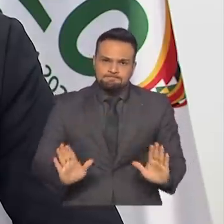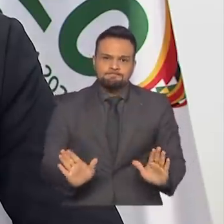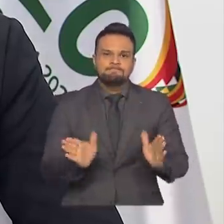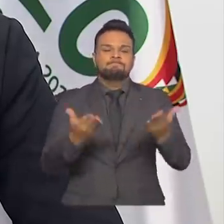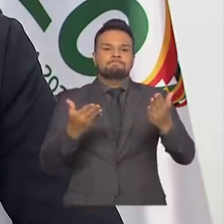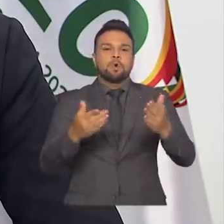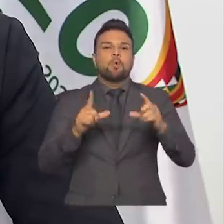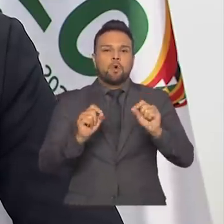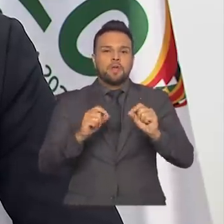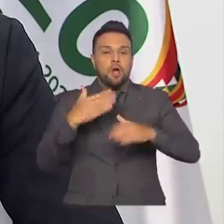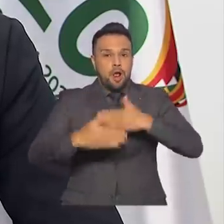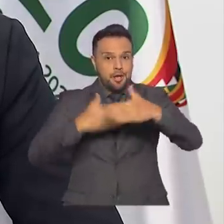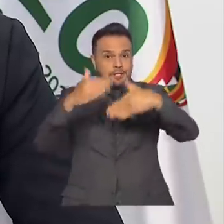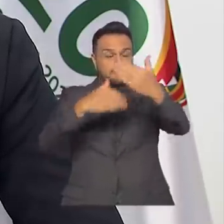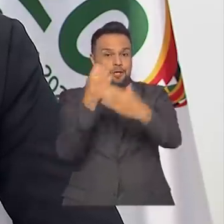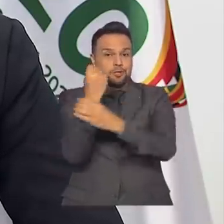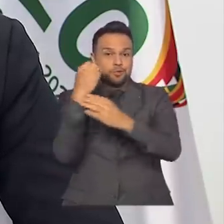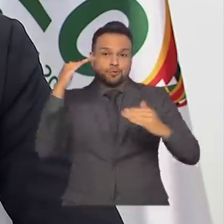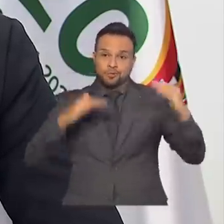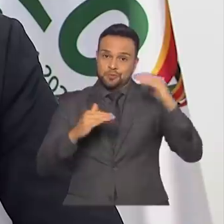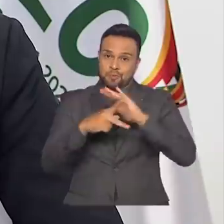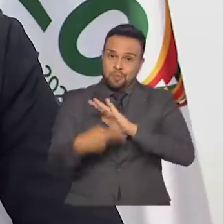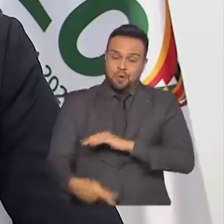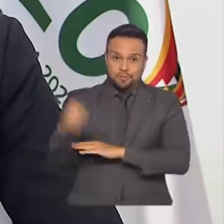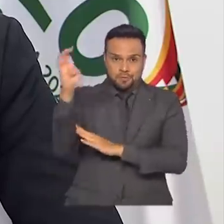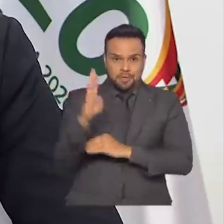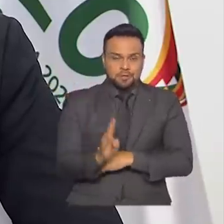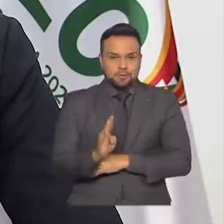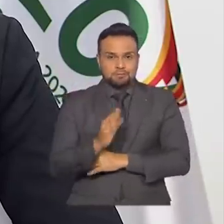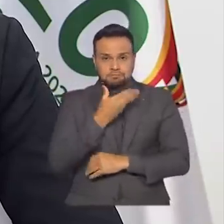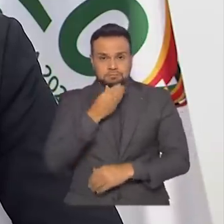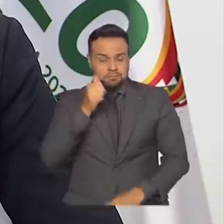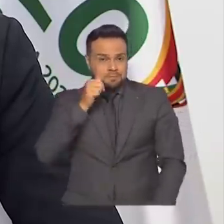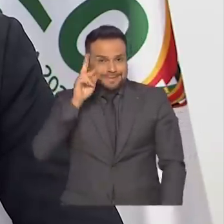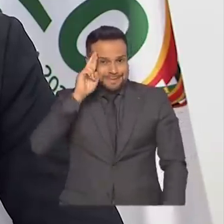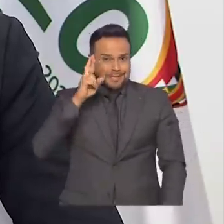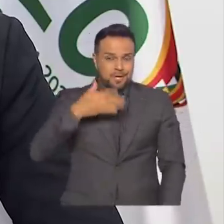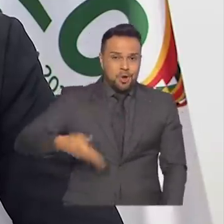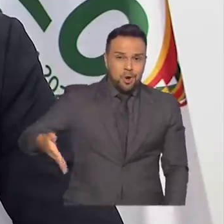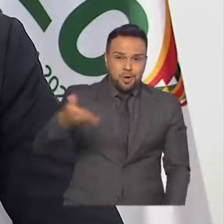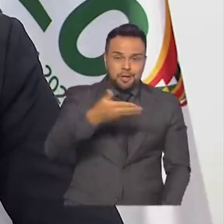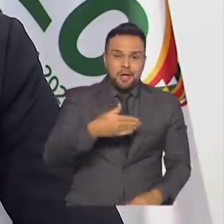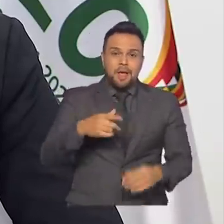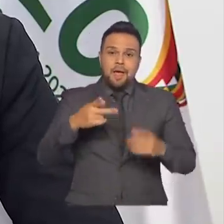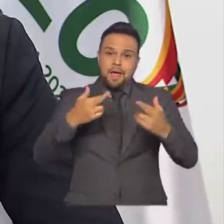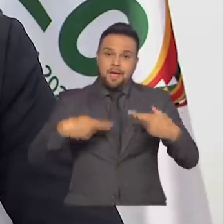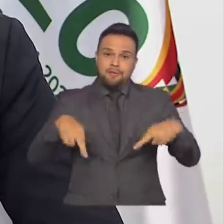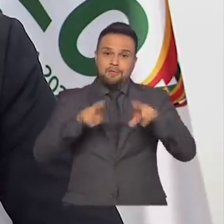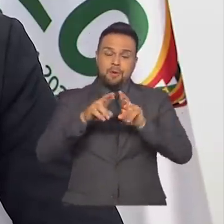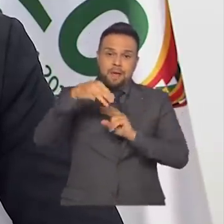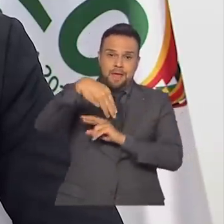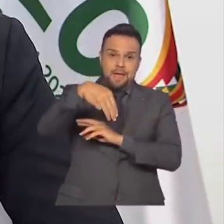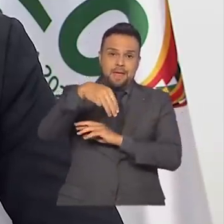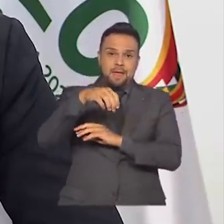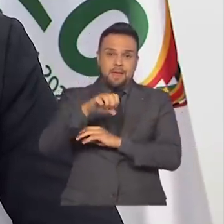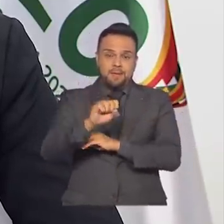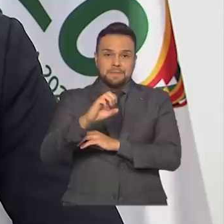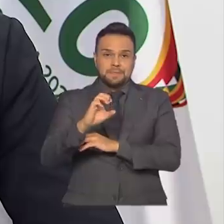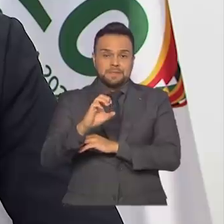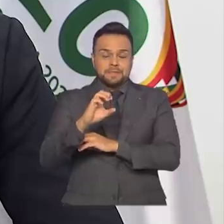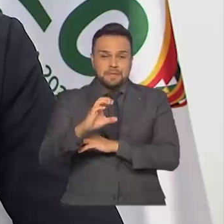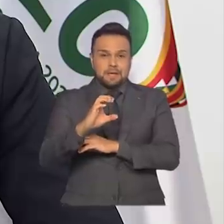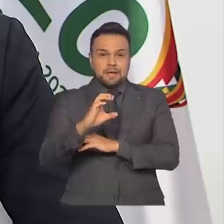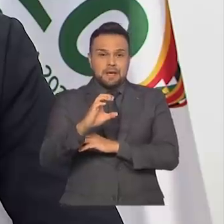do Brasil. Senhoras e senhores, a reforma da OMC, que já se fazia necessária antes da